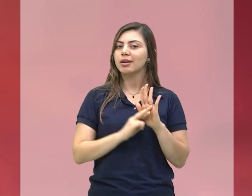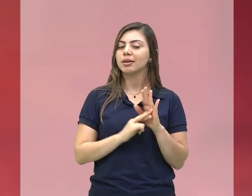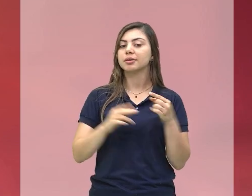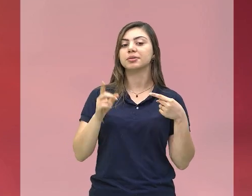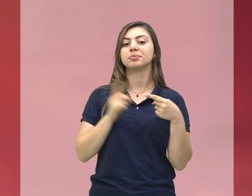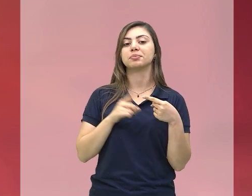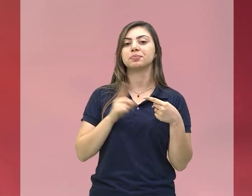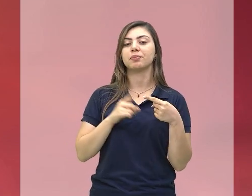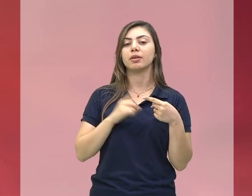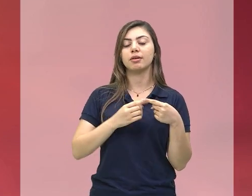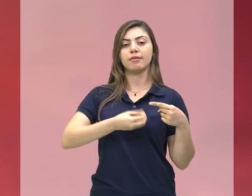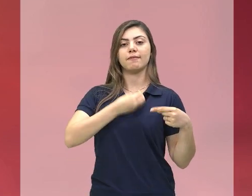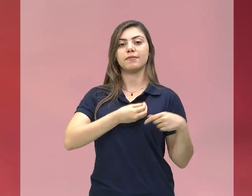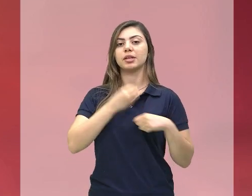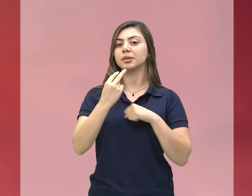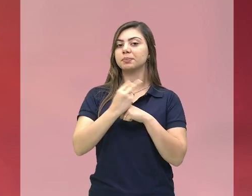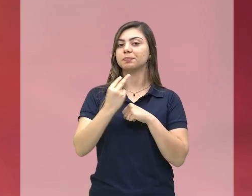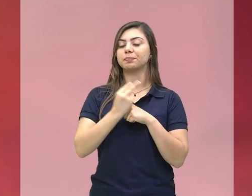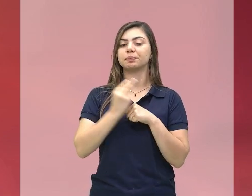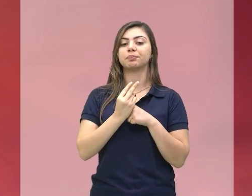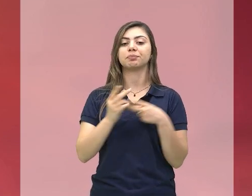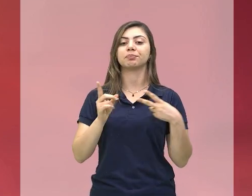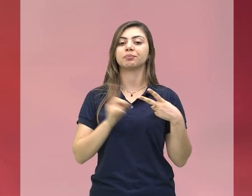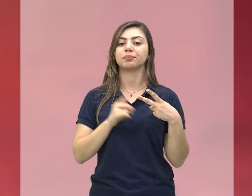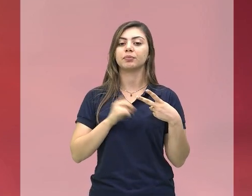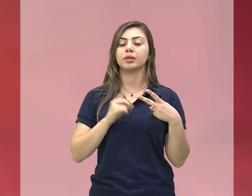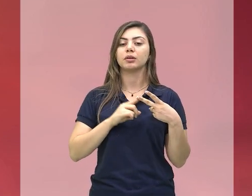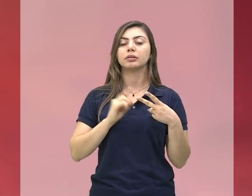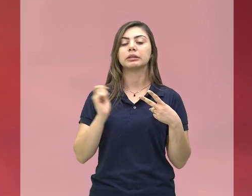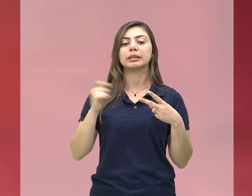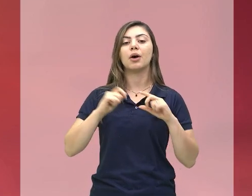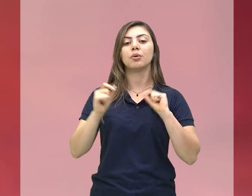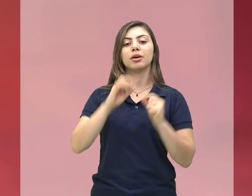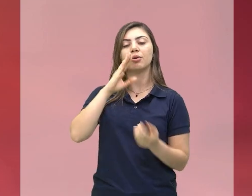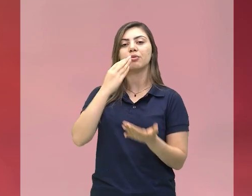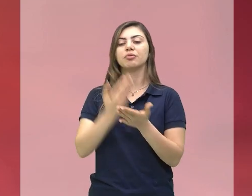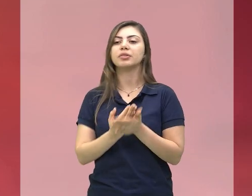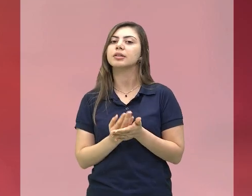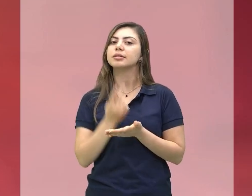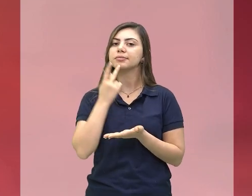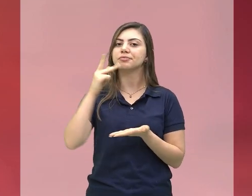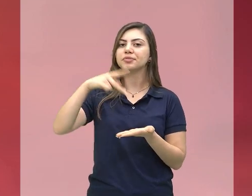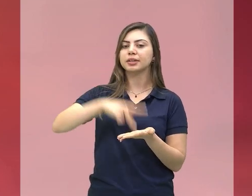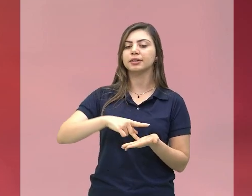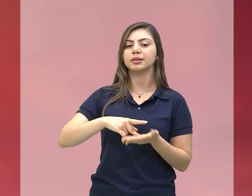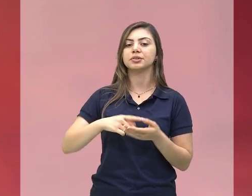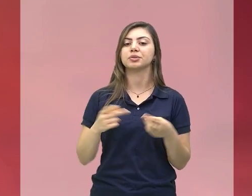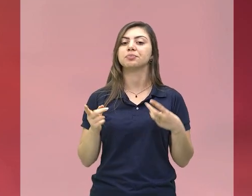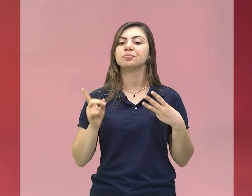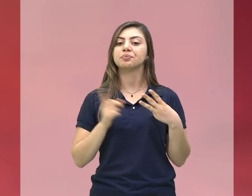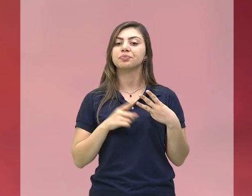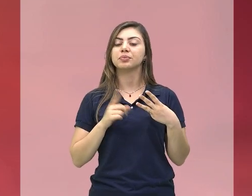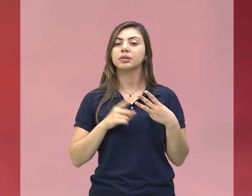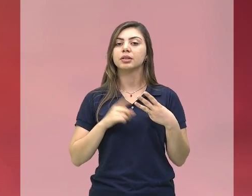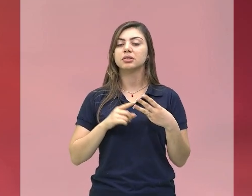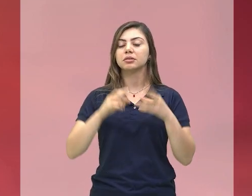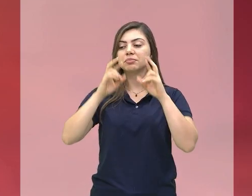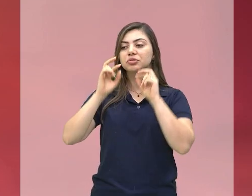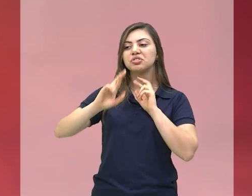1. Preservar a vida. 2. Construir confiança e verdade.